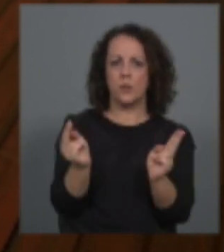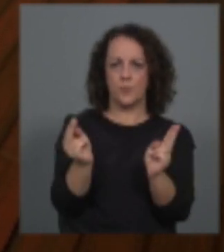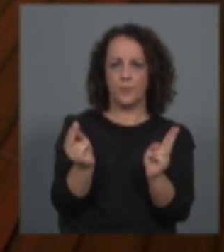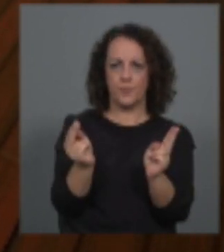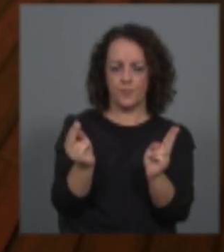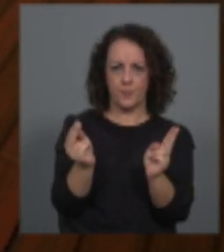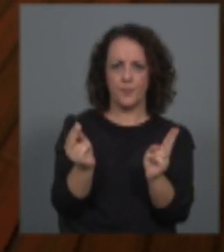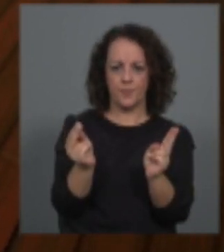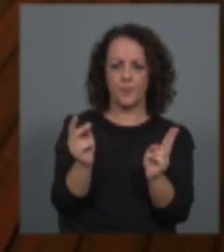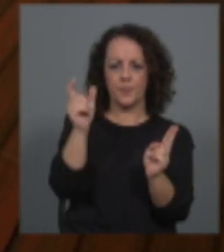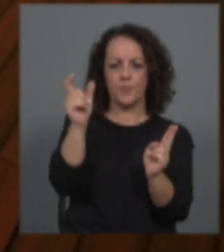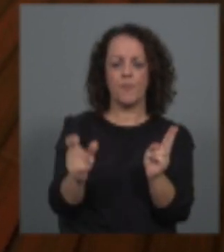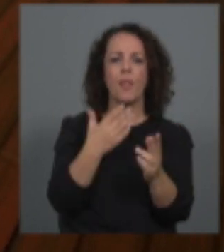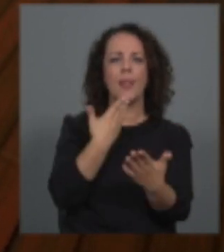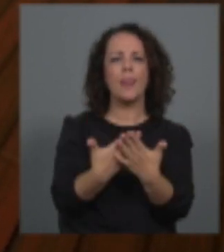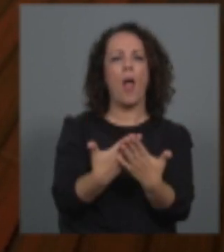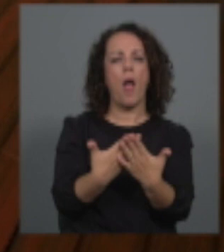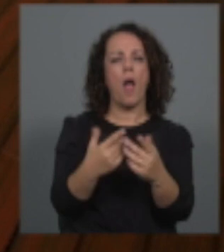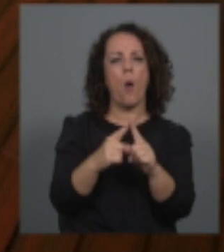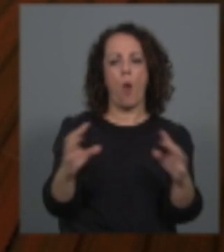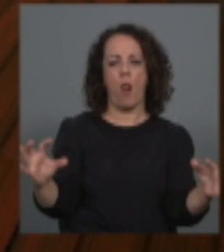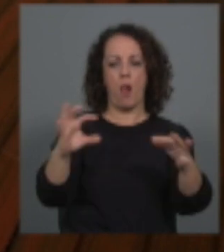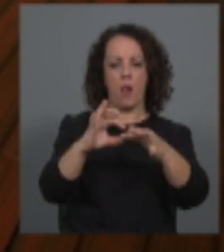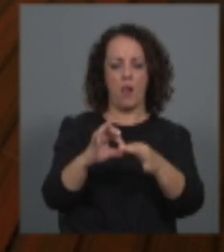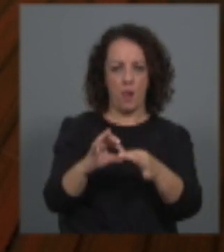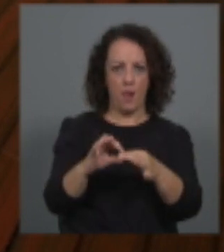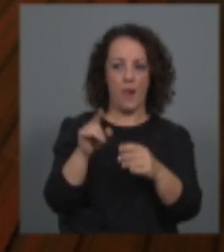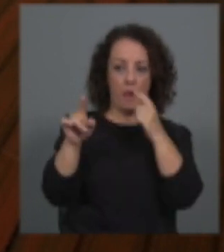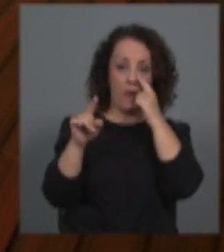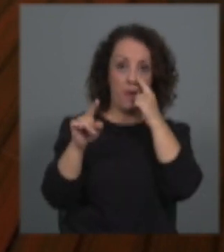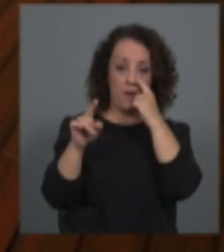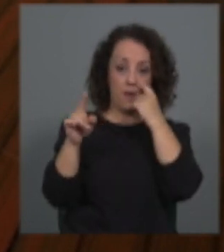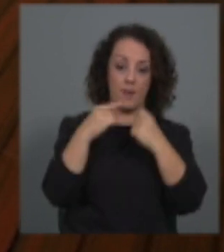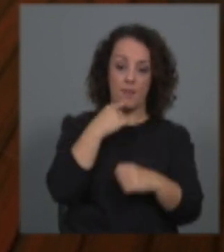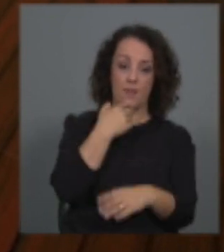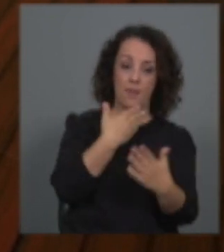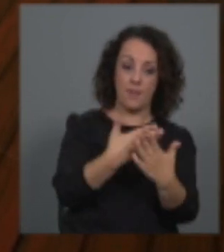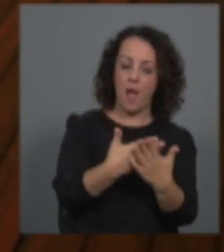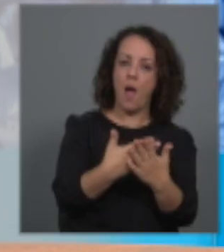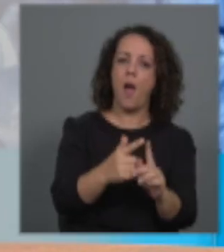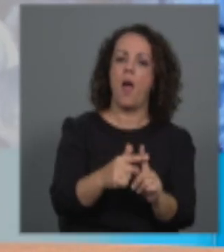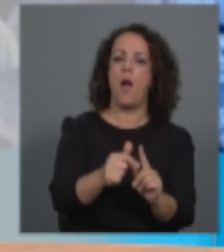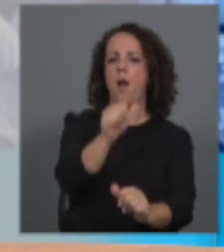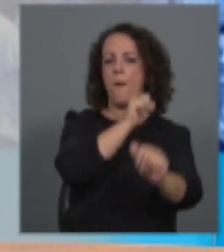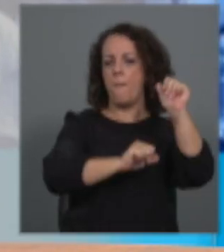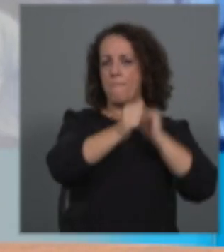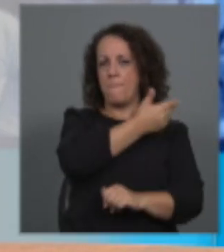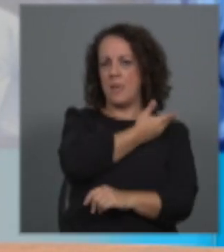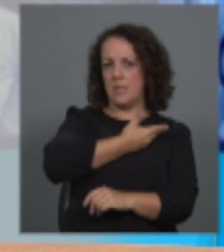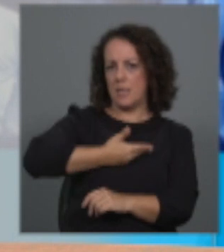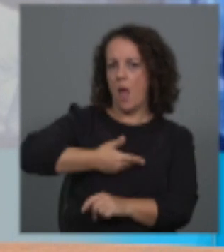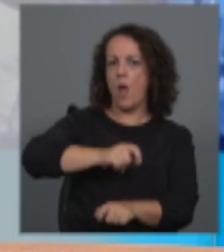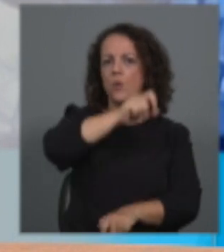que, sobretudo, apontando para o passado dos